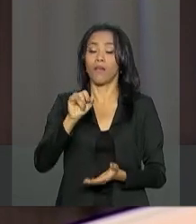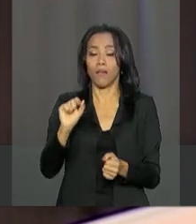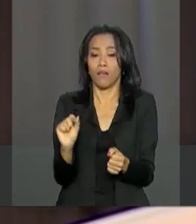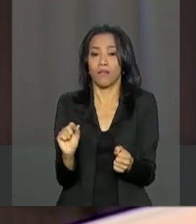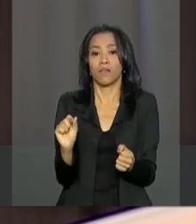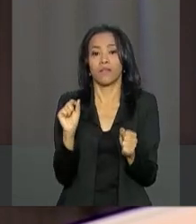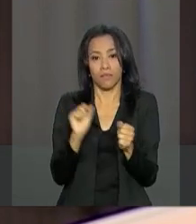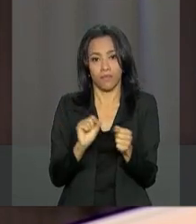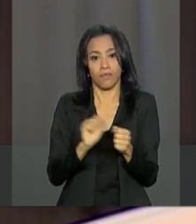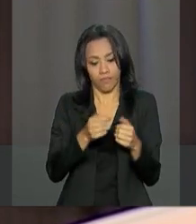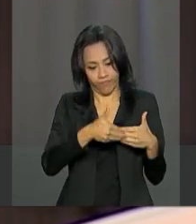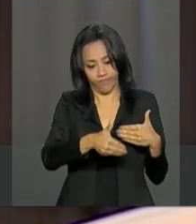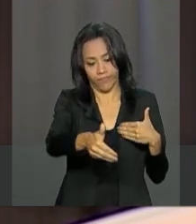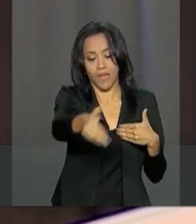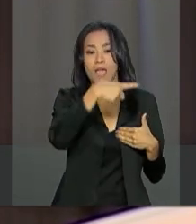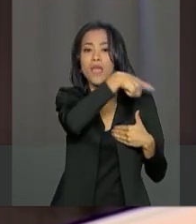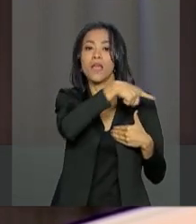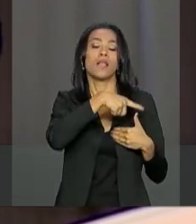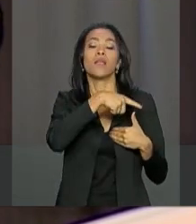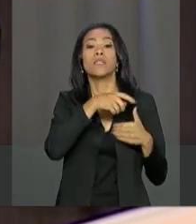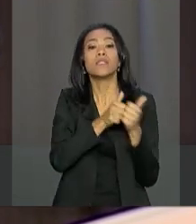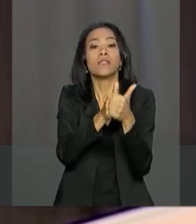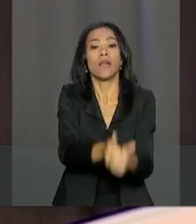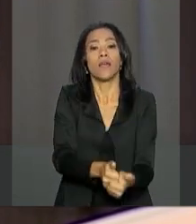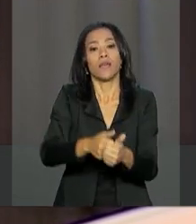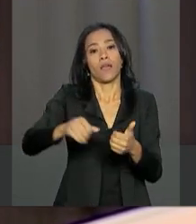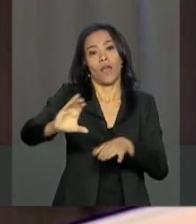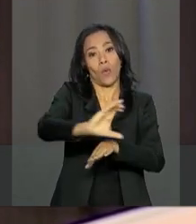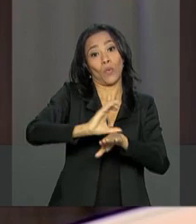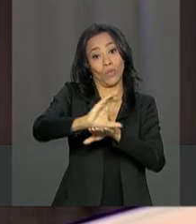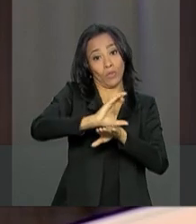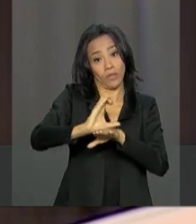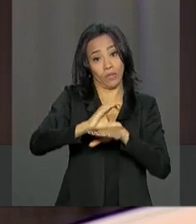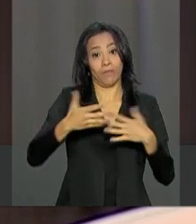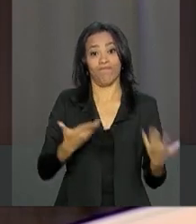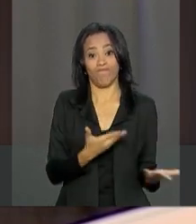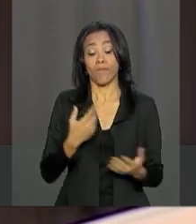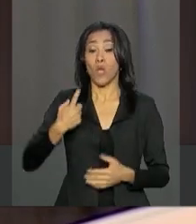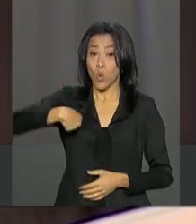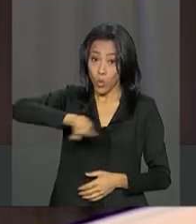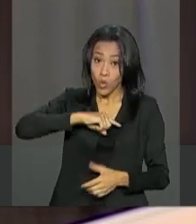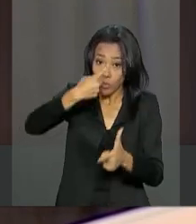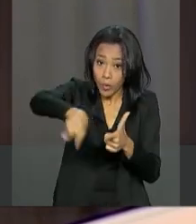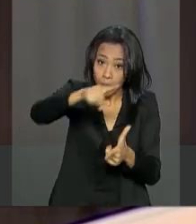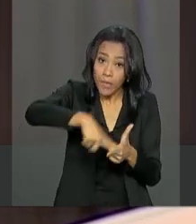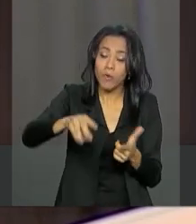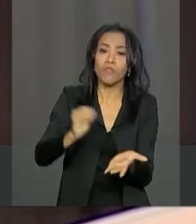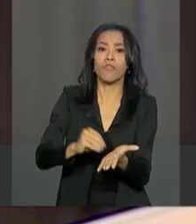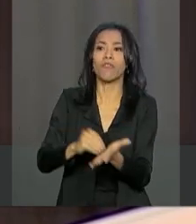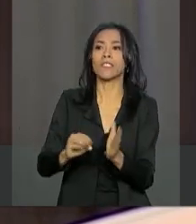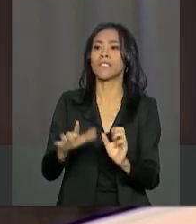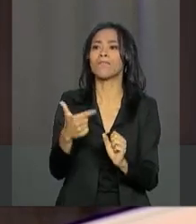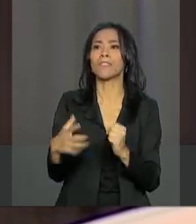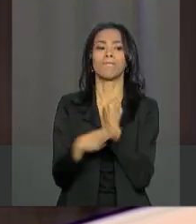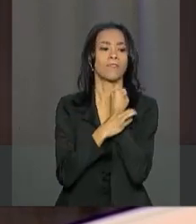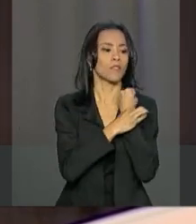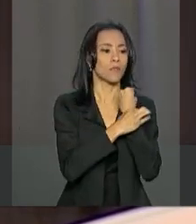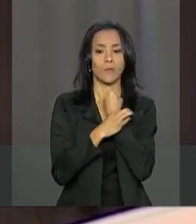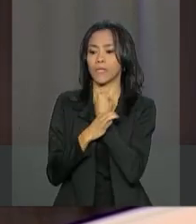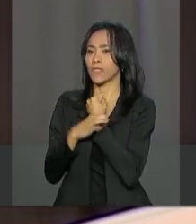ancora-se precisamente no texto da Constituição. O grande problema que nós temos quando nós falamos em insegurança jurídica é quando